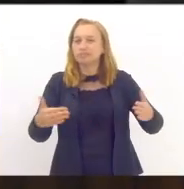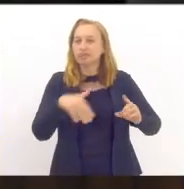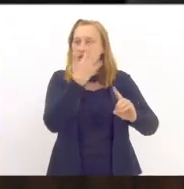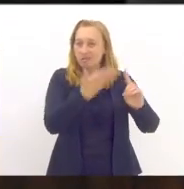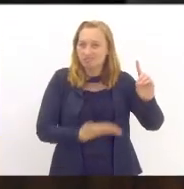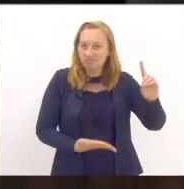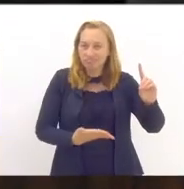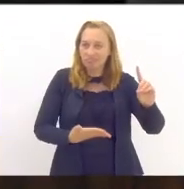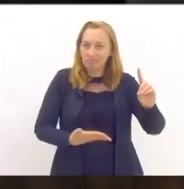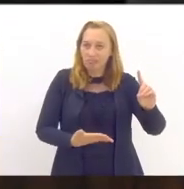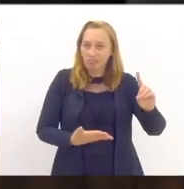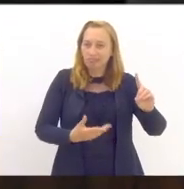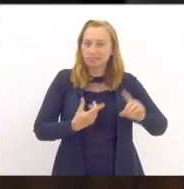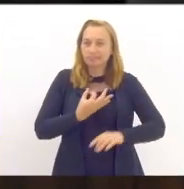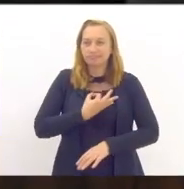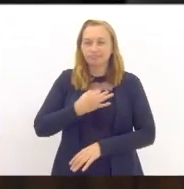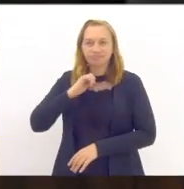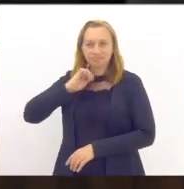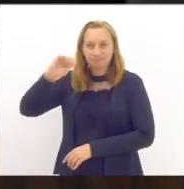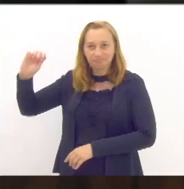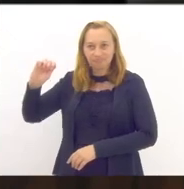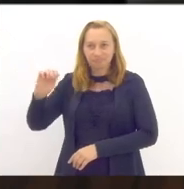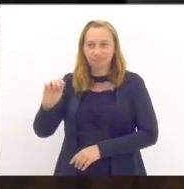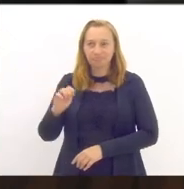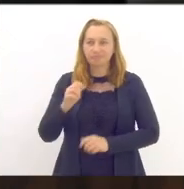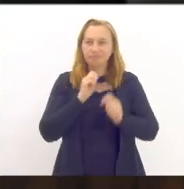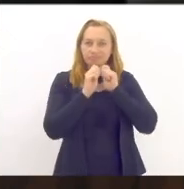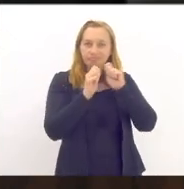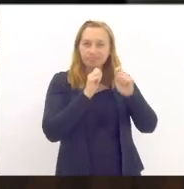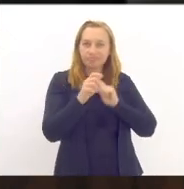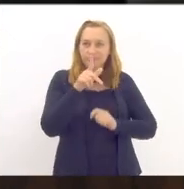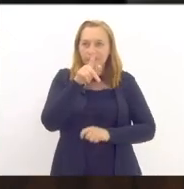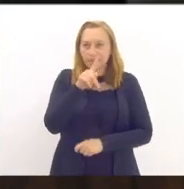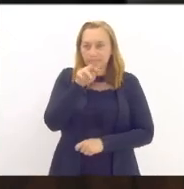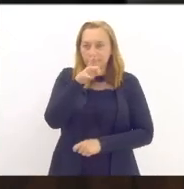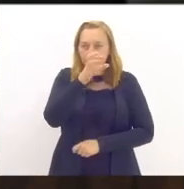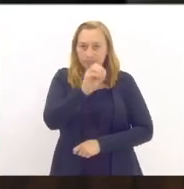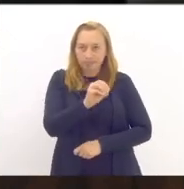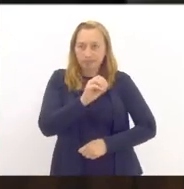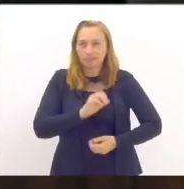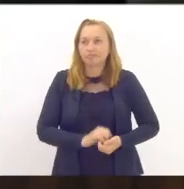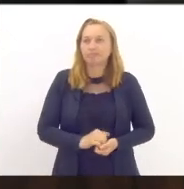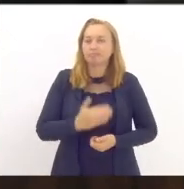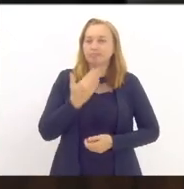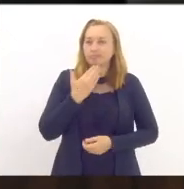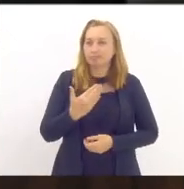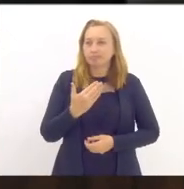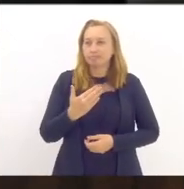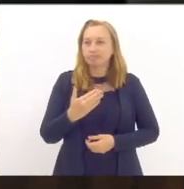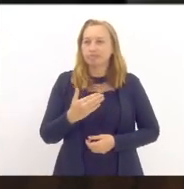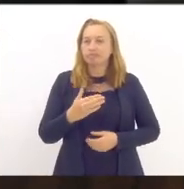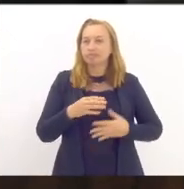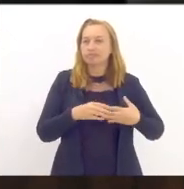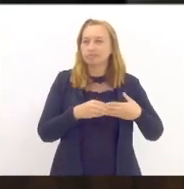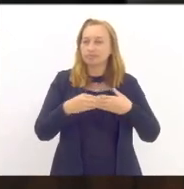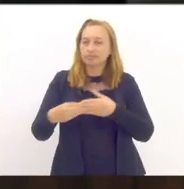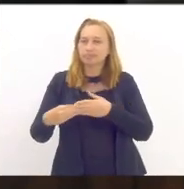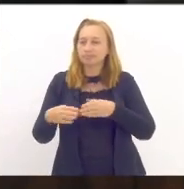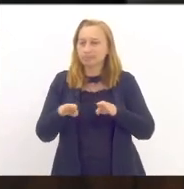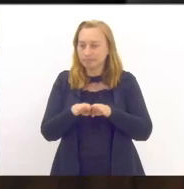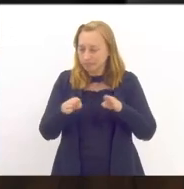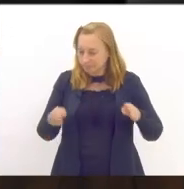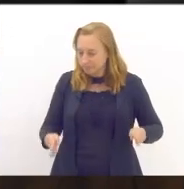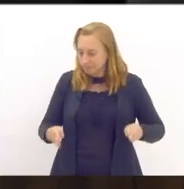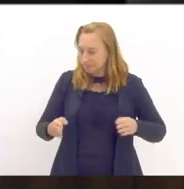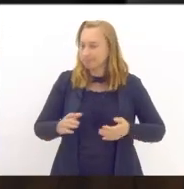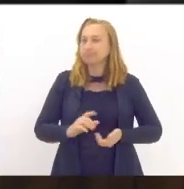a sessão solene de entrega da medalha Tiradentes ao jornalista Pedro Figueiredo. Solicito ao cerimonial que o conduza